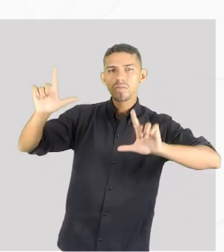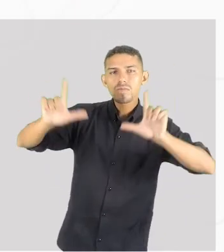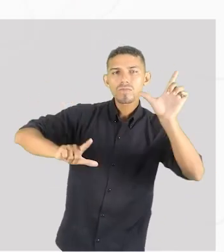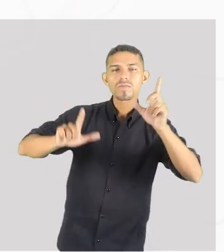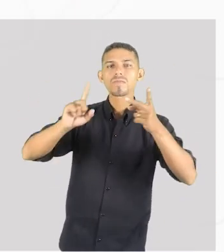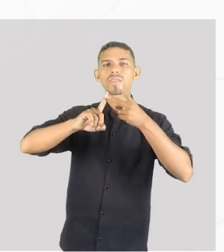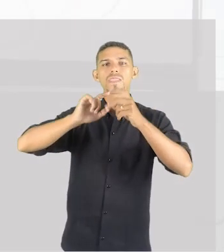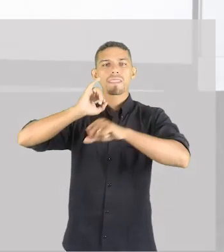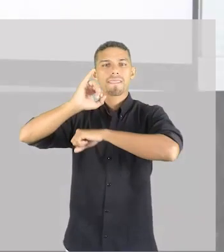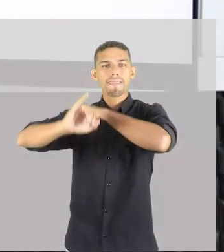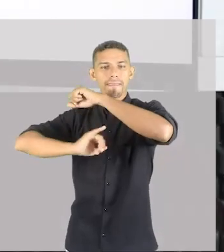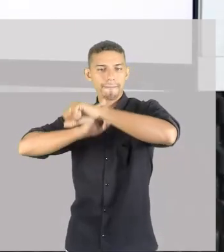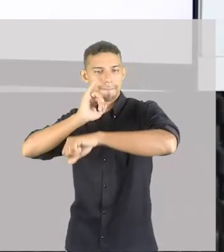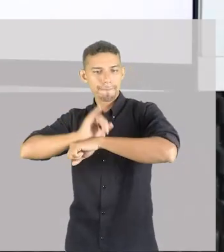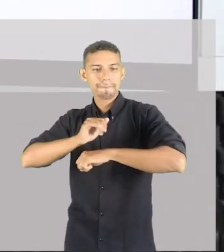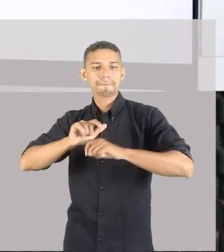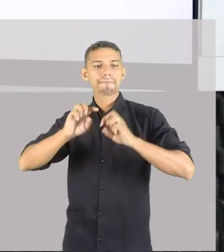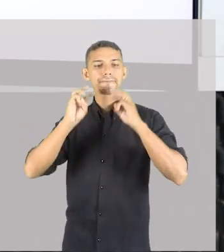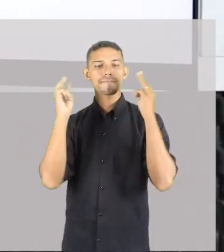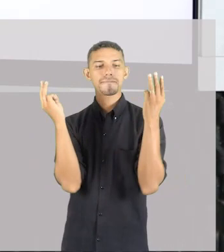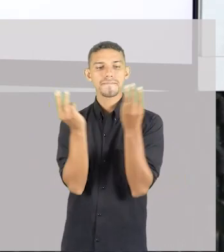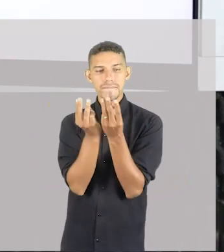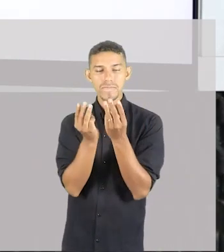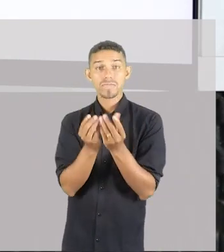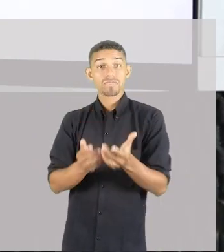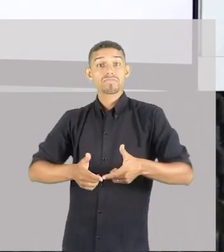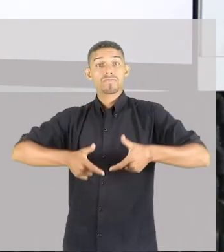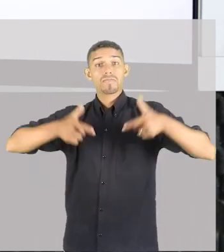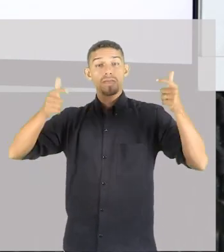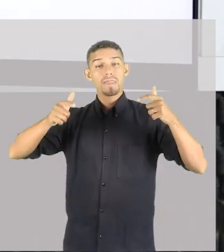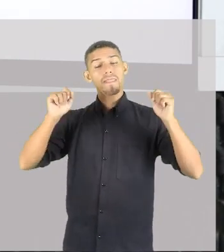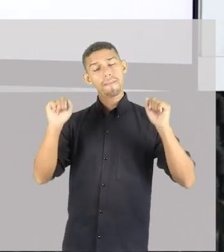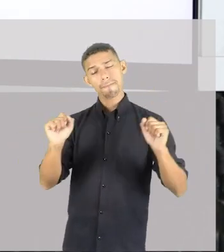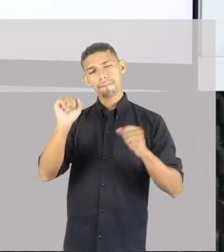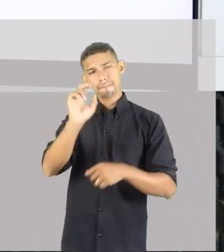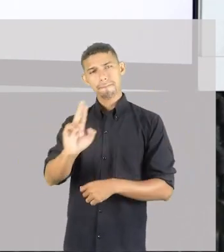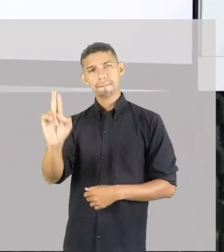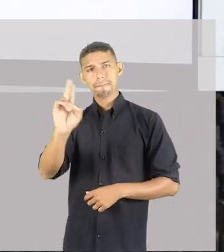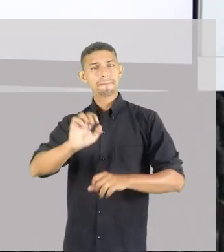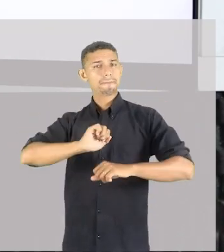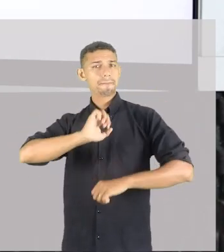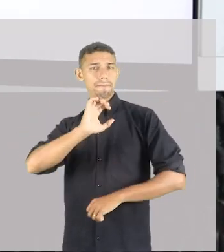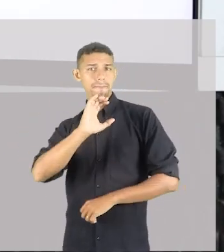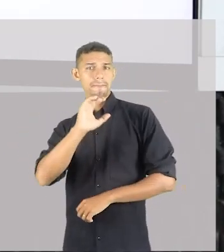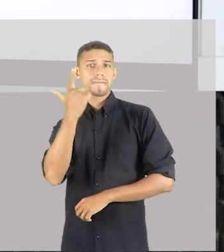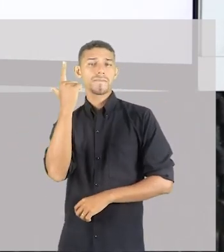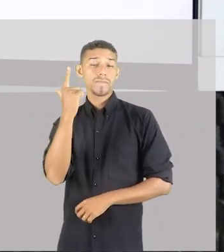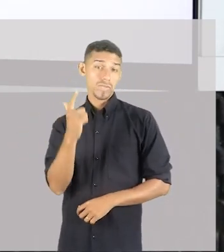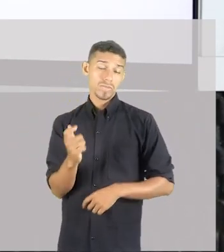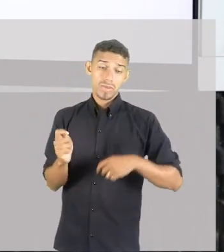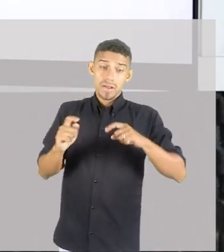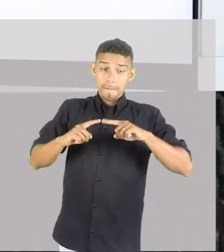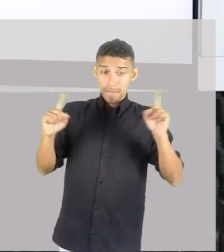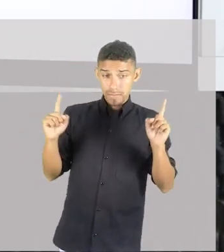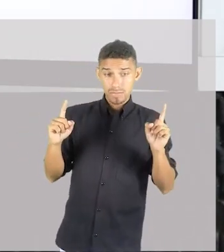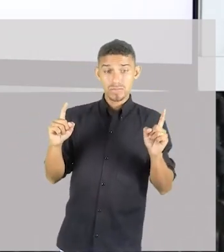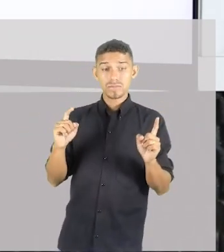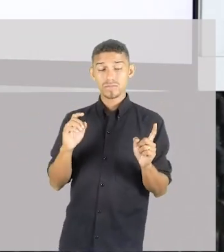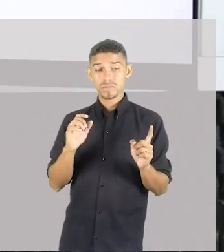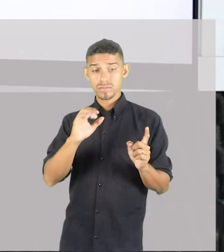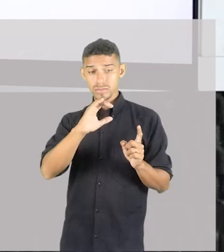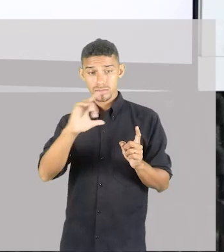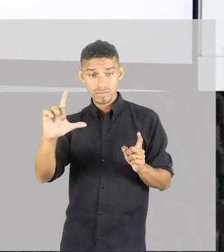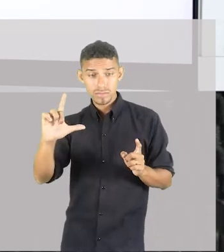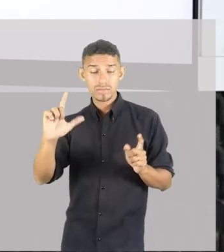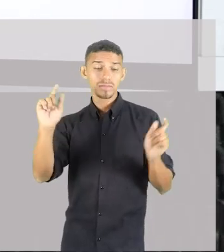na internet, a cultura de massa. Ela pode ser consumida, claro, mas você se limitar só a isso, você continua no mesmo processo